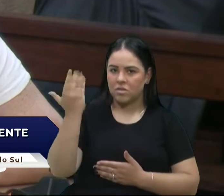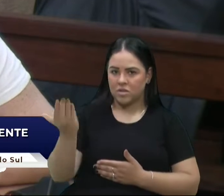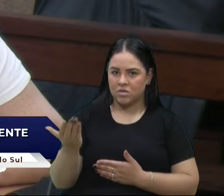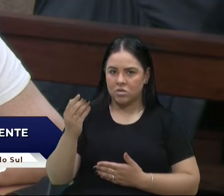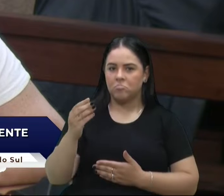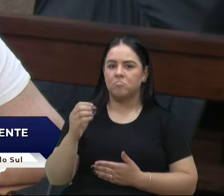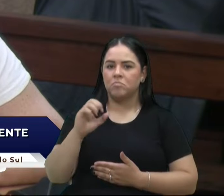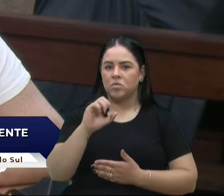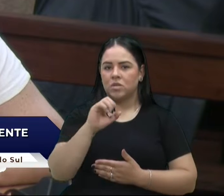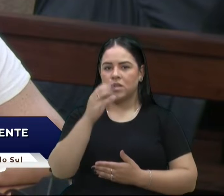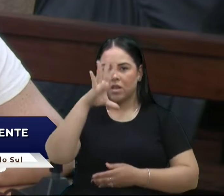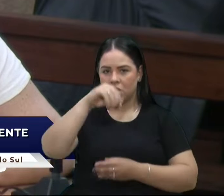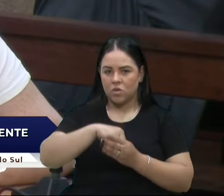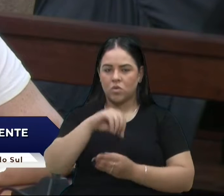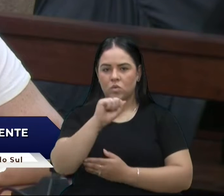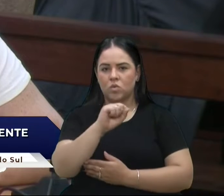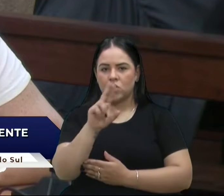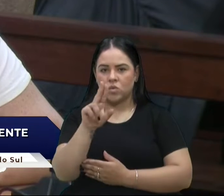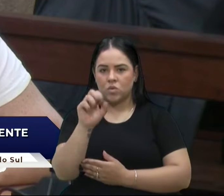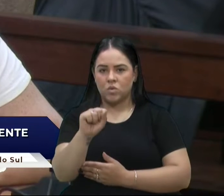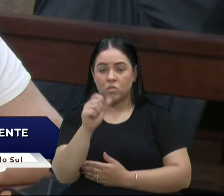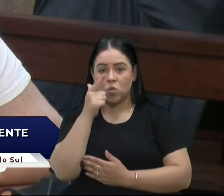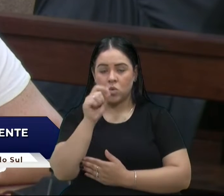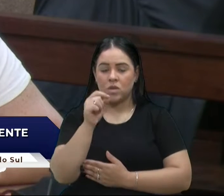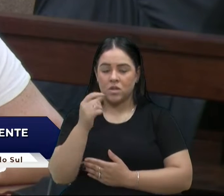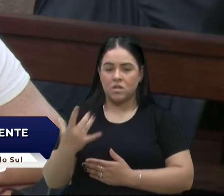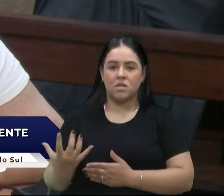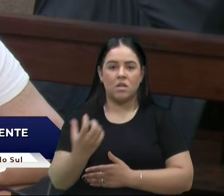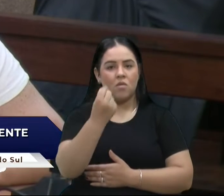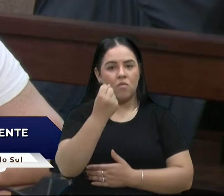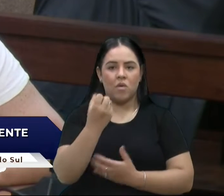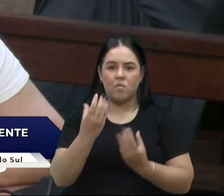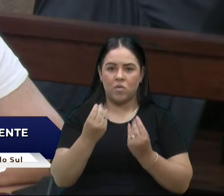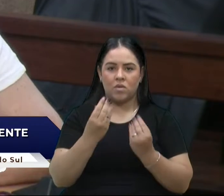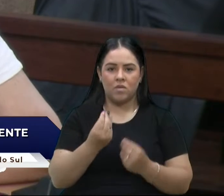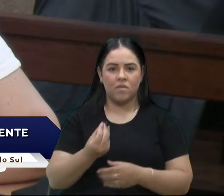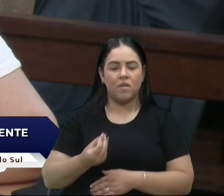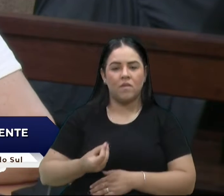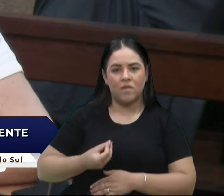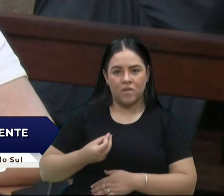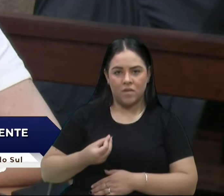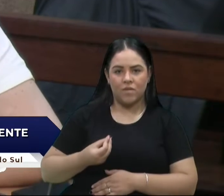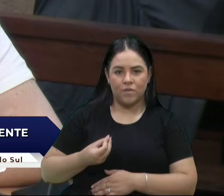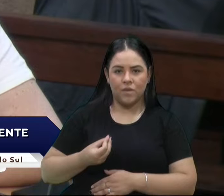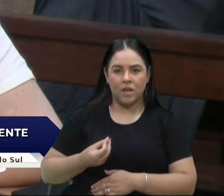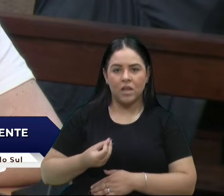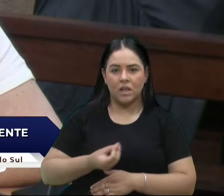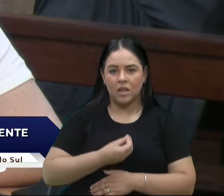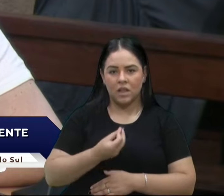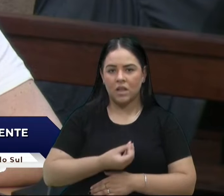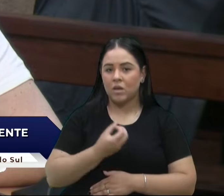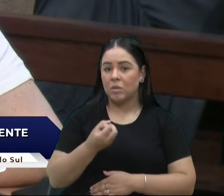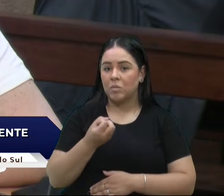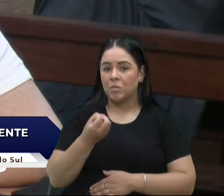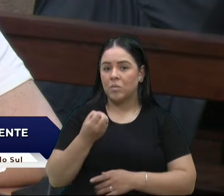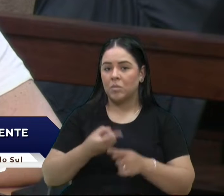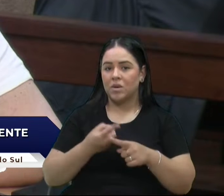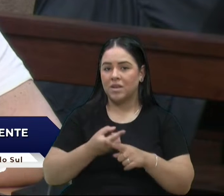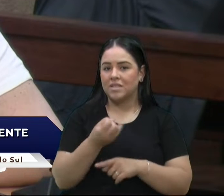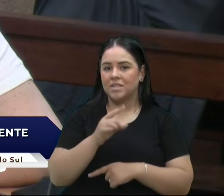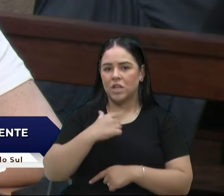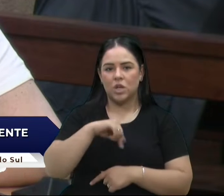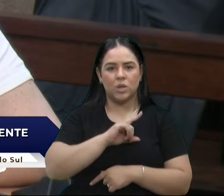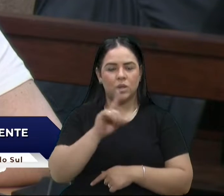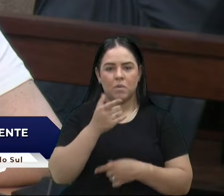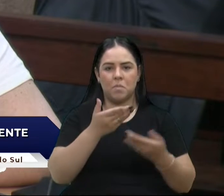sistema público, por ter salvado muitas vidas. Porque, certamente, se nós não tivéssemos feito esse movimento de abertura de